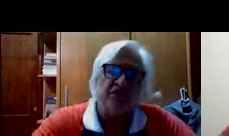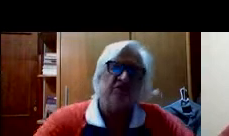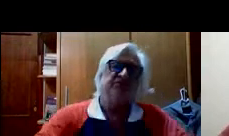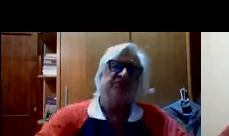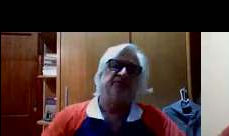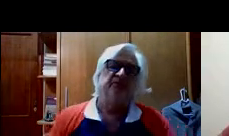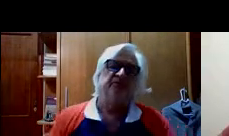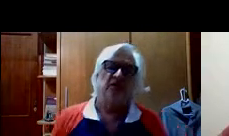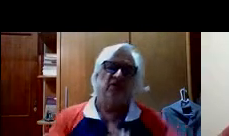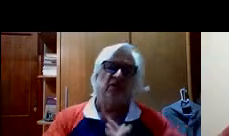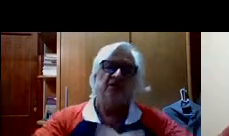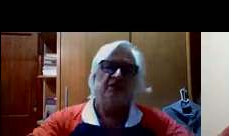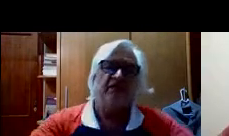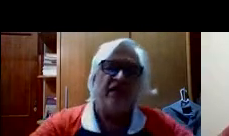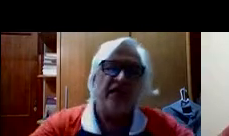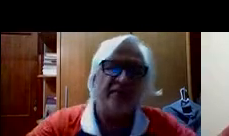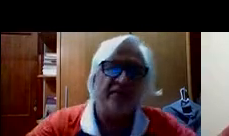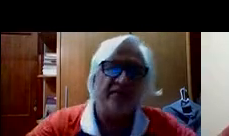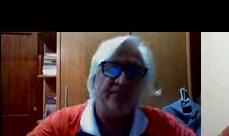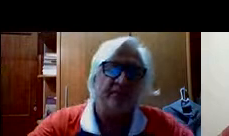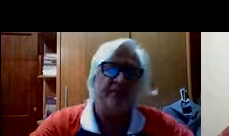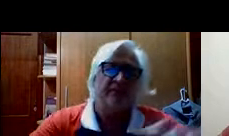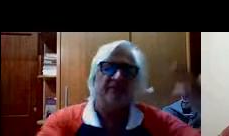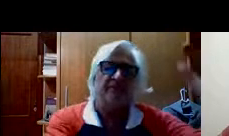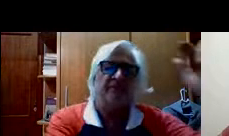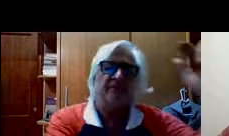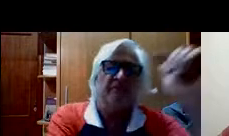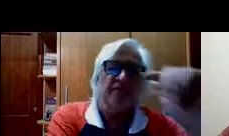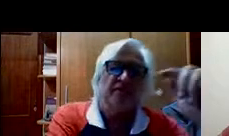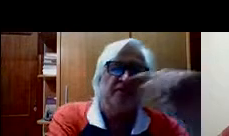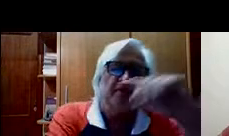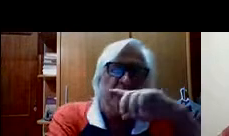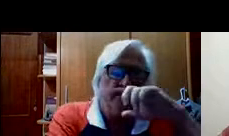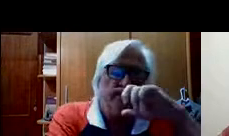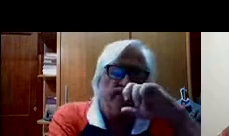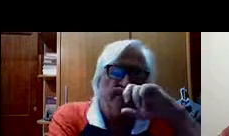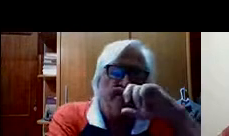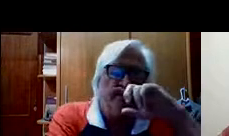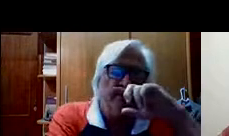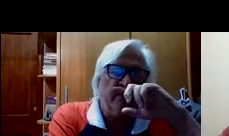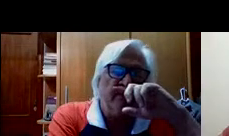resistência à corrosão. A gente vai falar